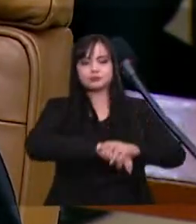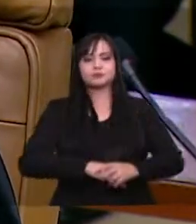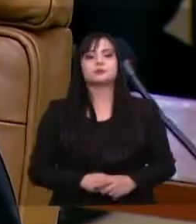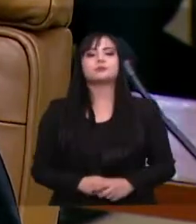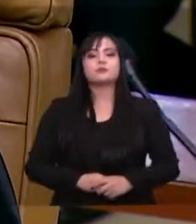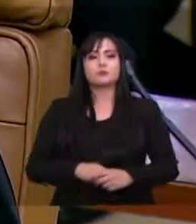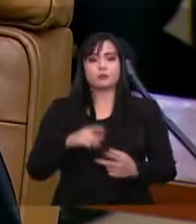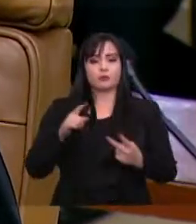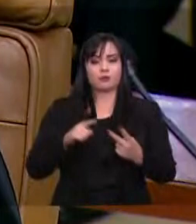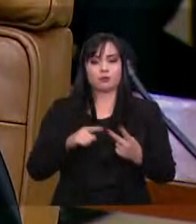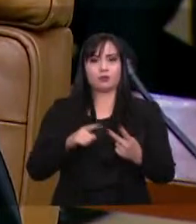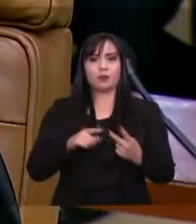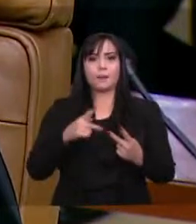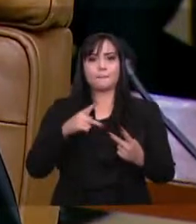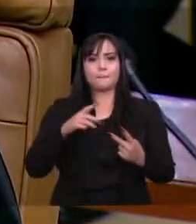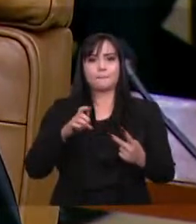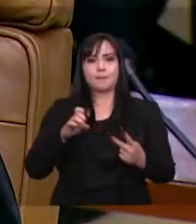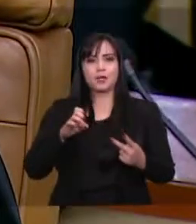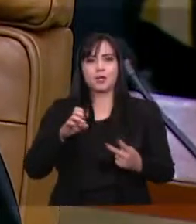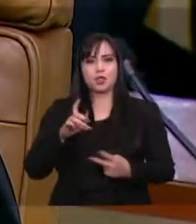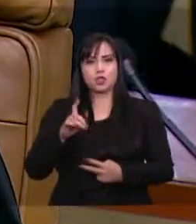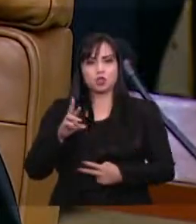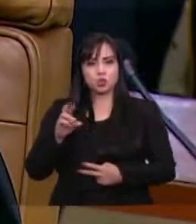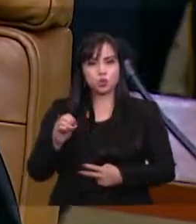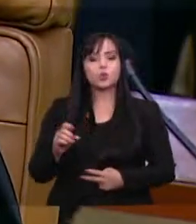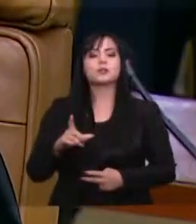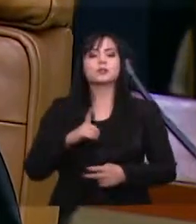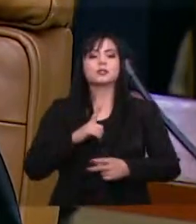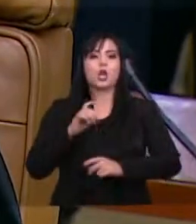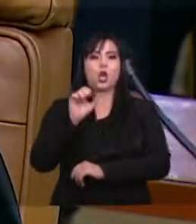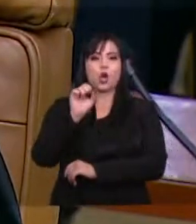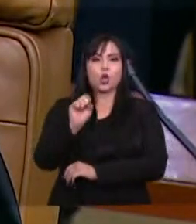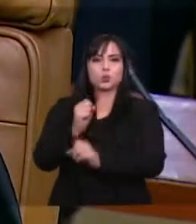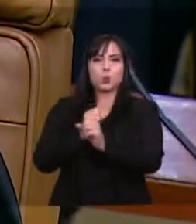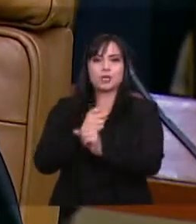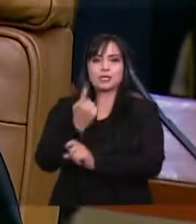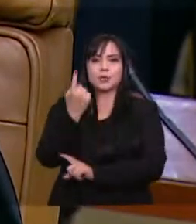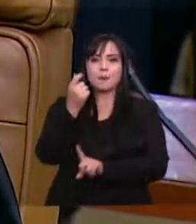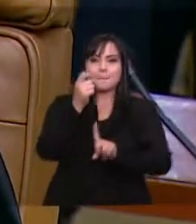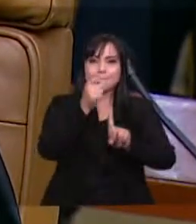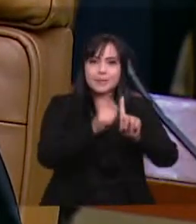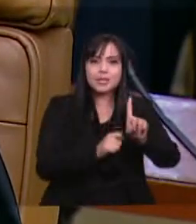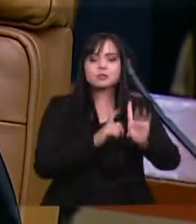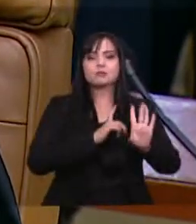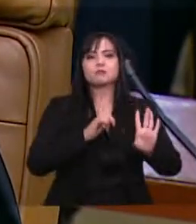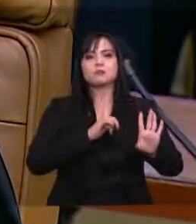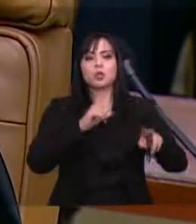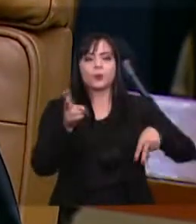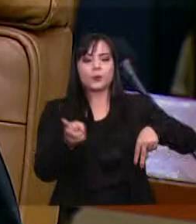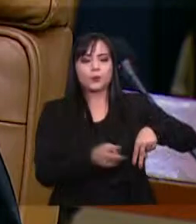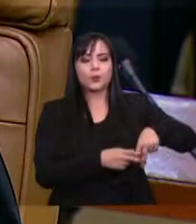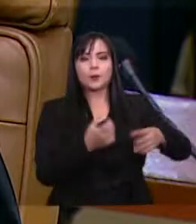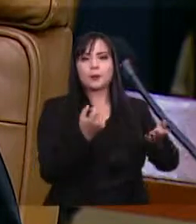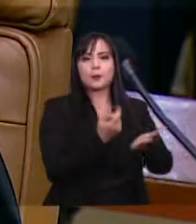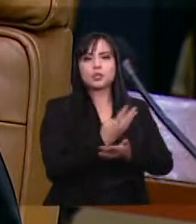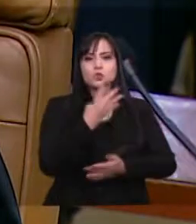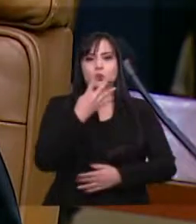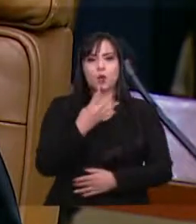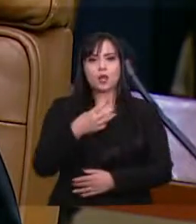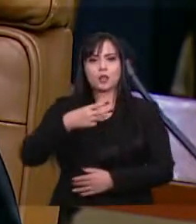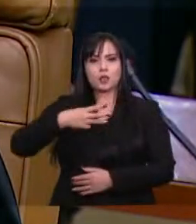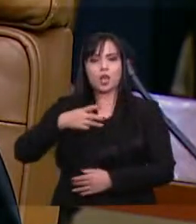imposta Pedro Paulo bergamasque de Leone Ramos estabelecido em 8 anos e um mês de reclusão e pagamento de